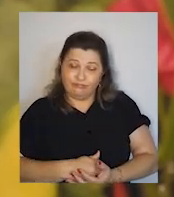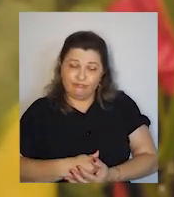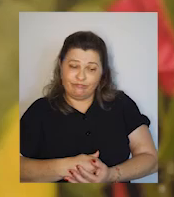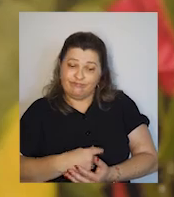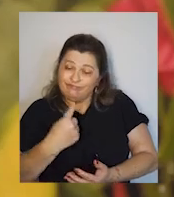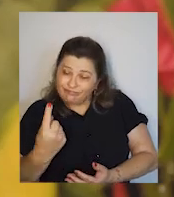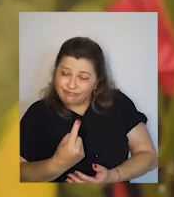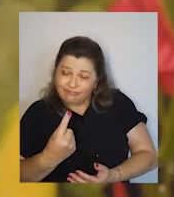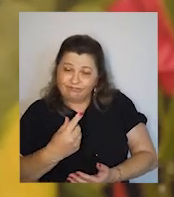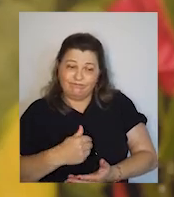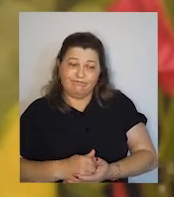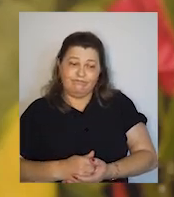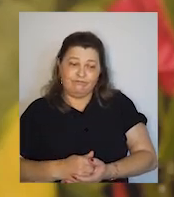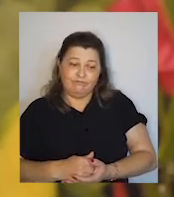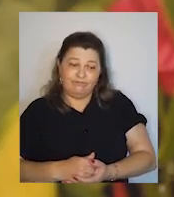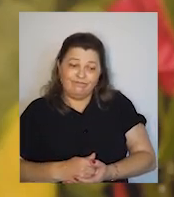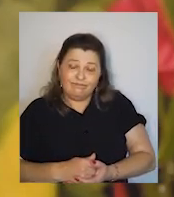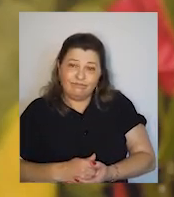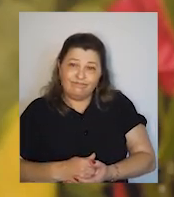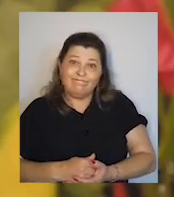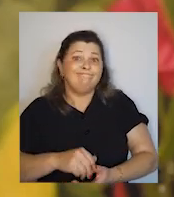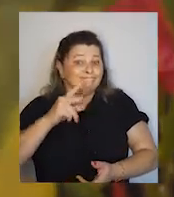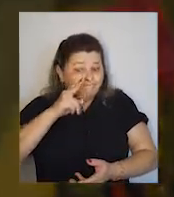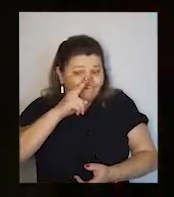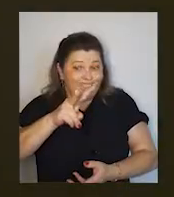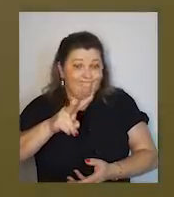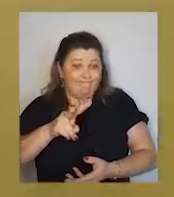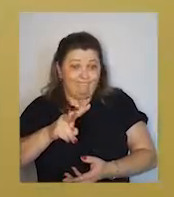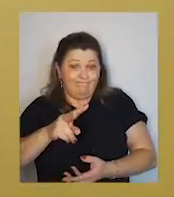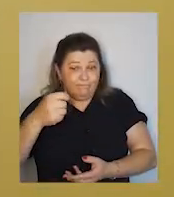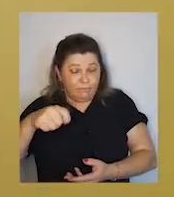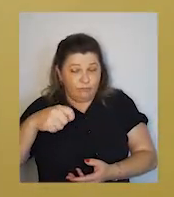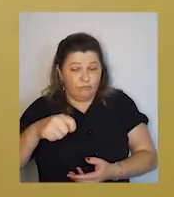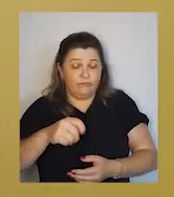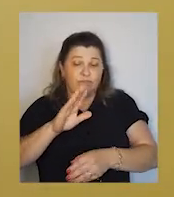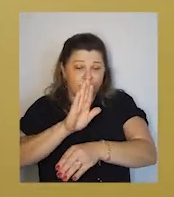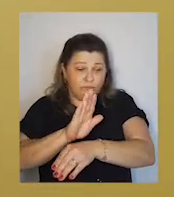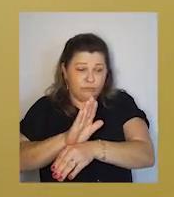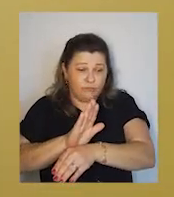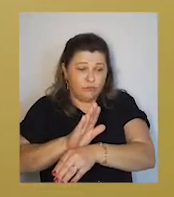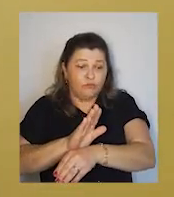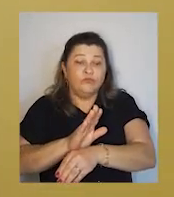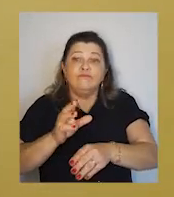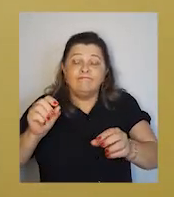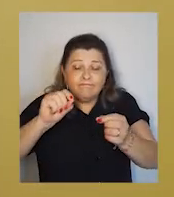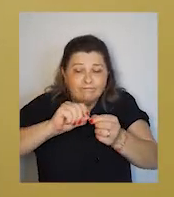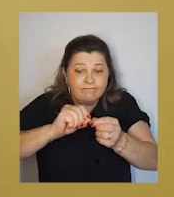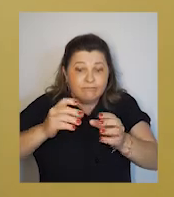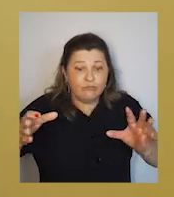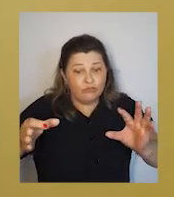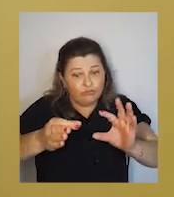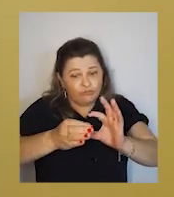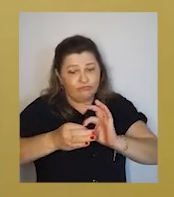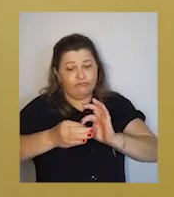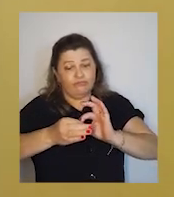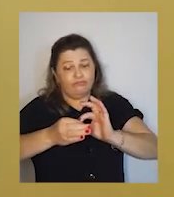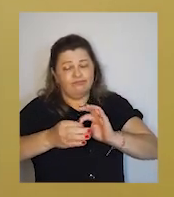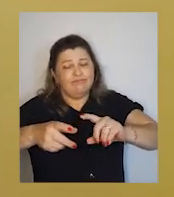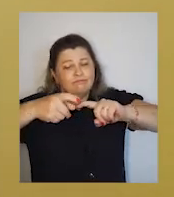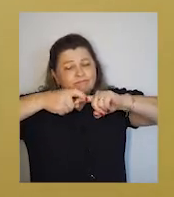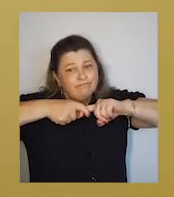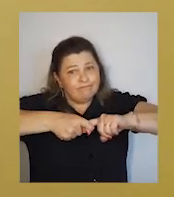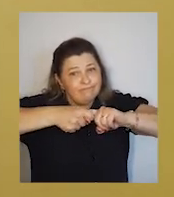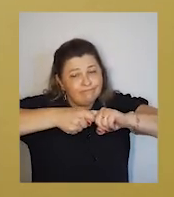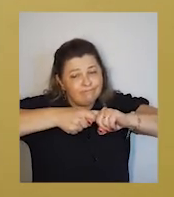né? Sozinho, muitas vezes eu acho que se tu não é forte, tu não sai. Então, assim, se criou um vínculo, né, uma amizade